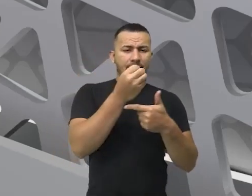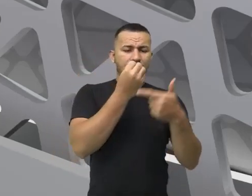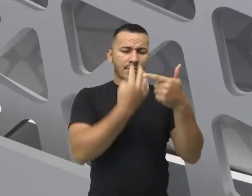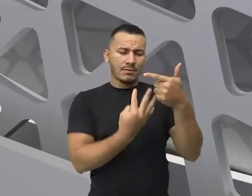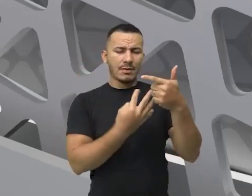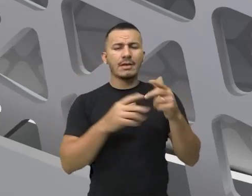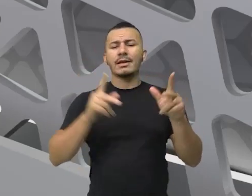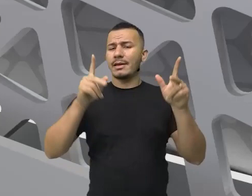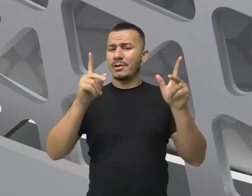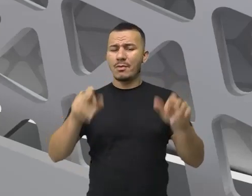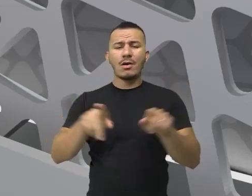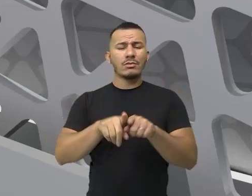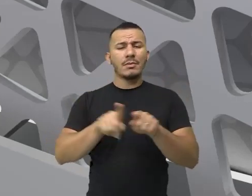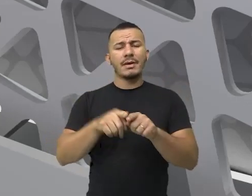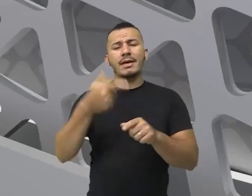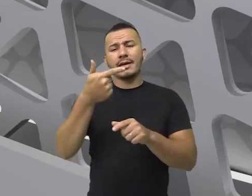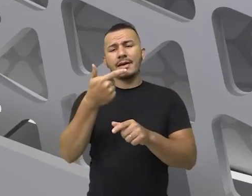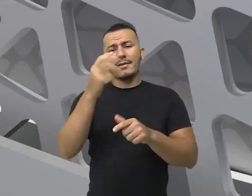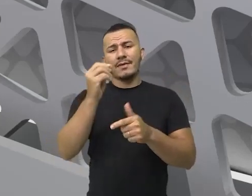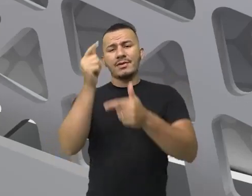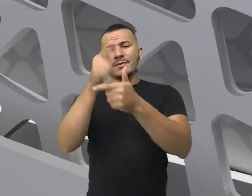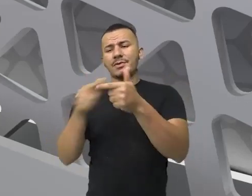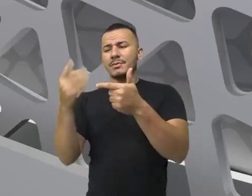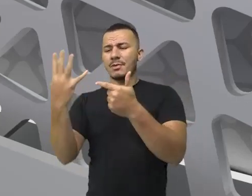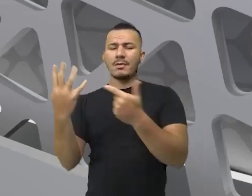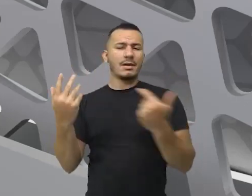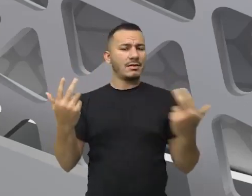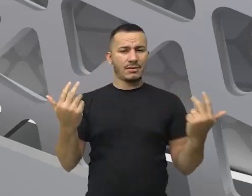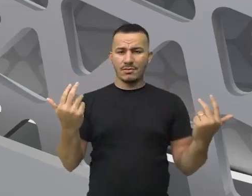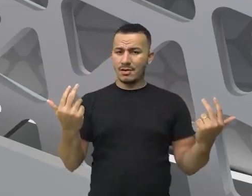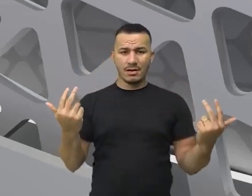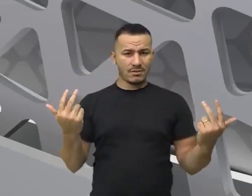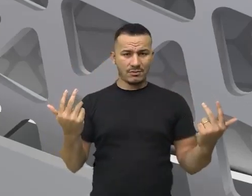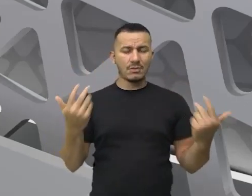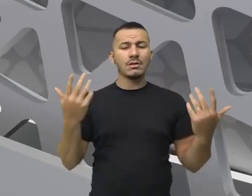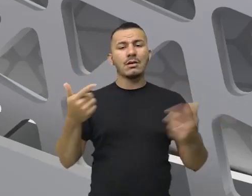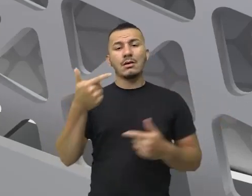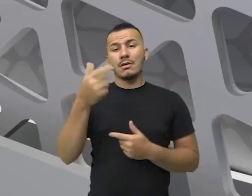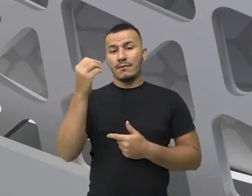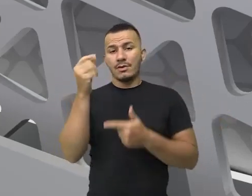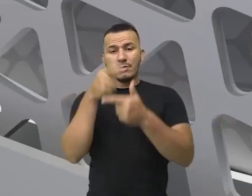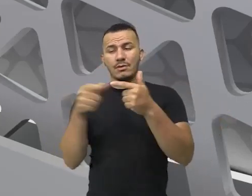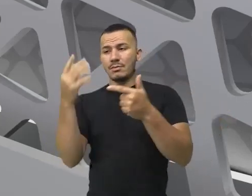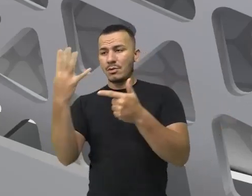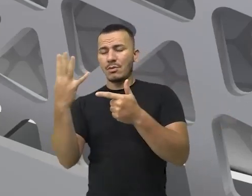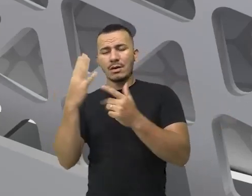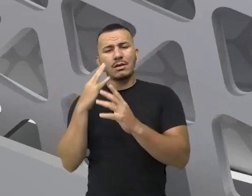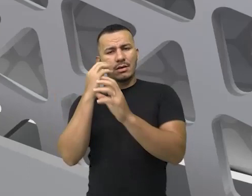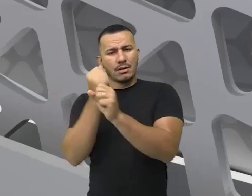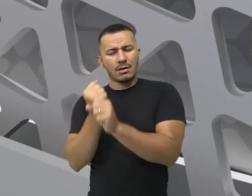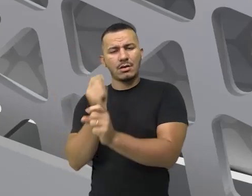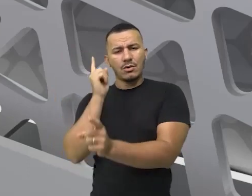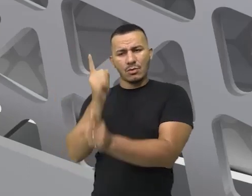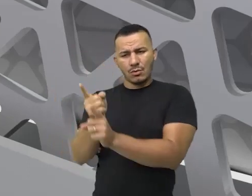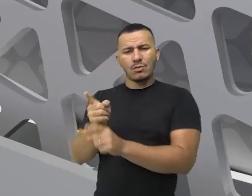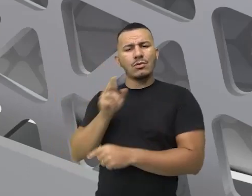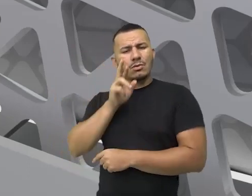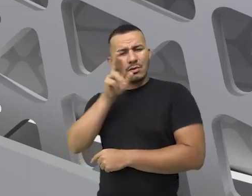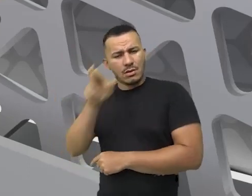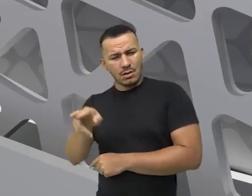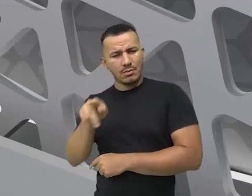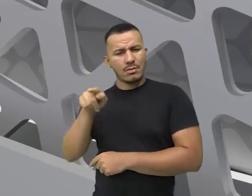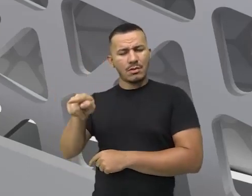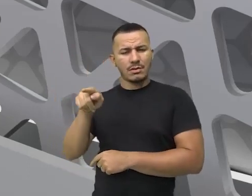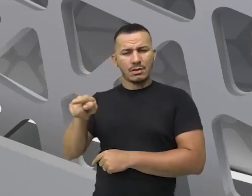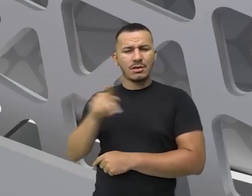mesma coisa que fazer 20 dividido por 4. E aí, quando a gente divide 20 por 4, você descobriu que na situação problema hipotética